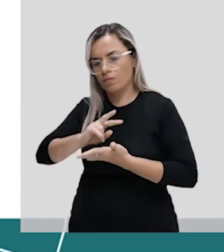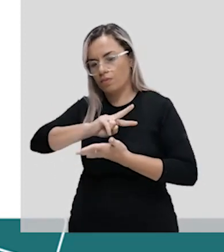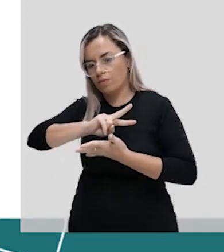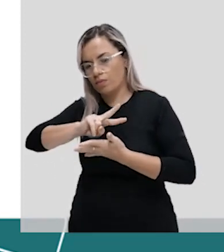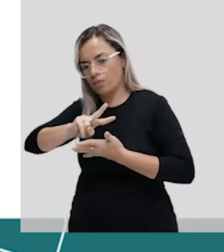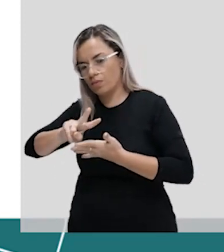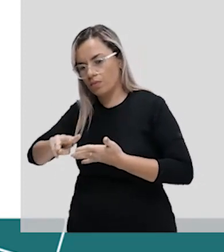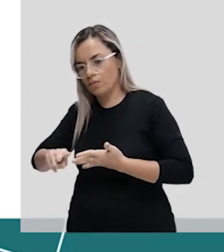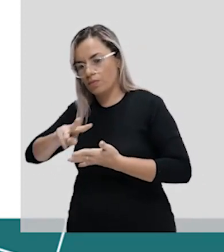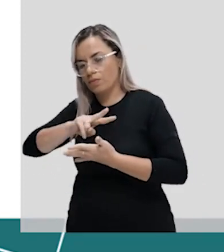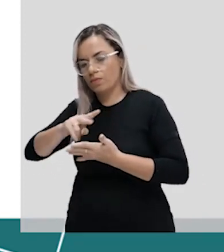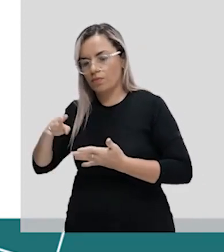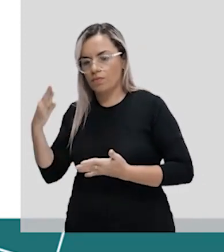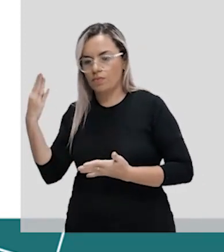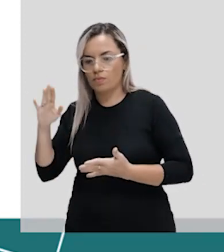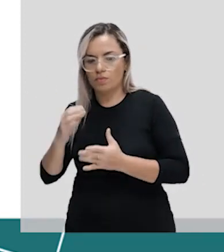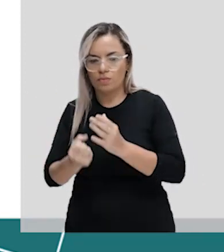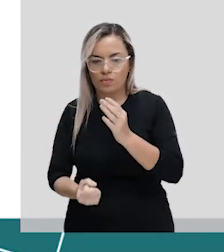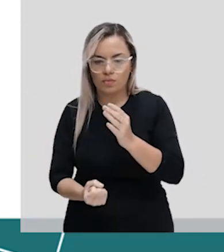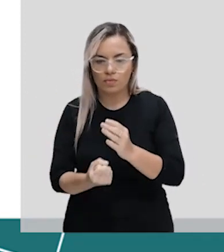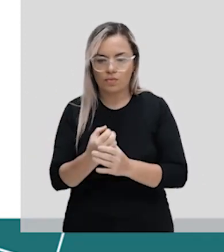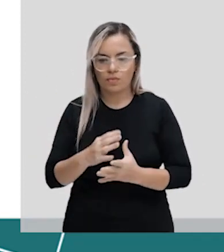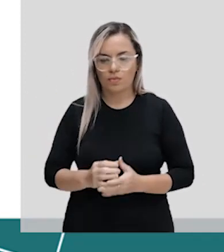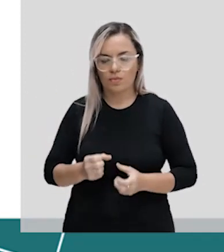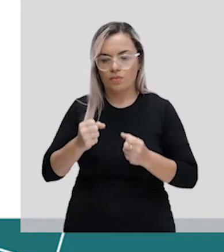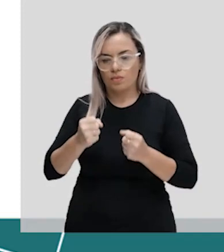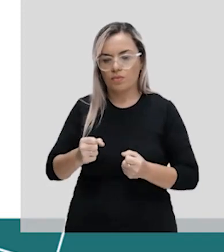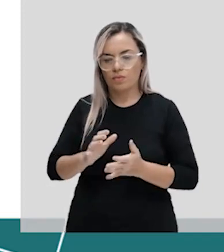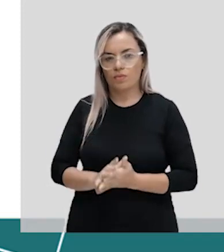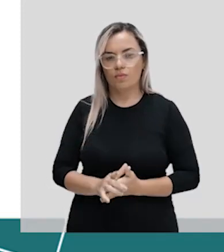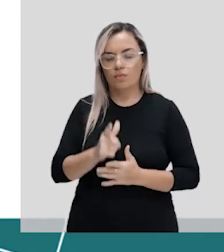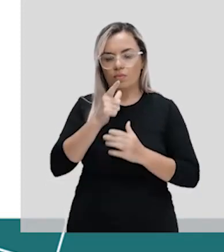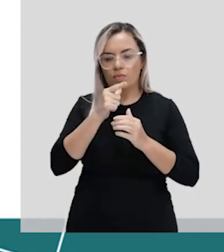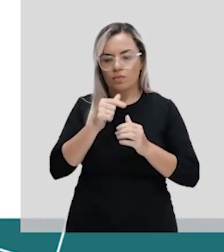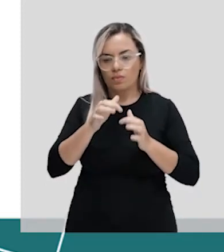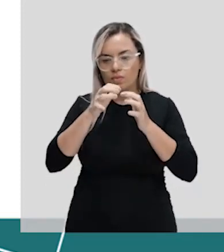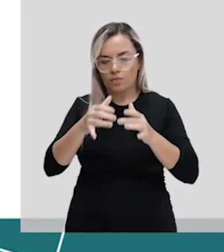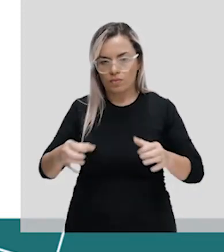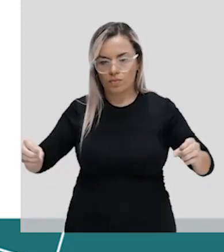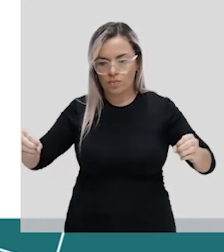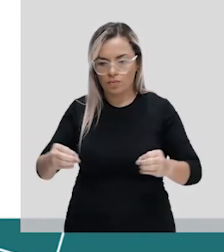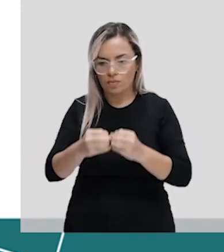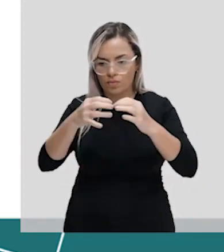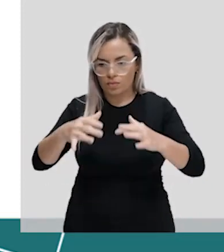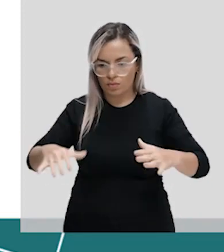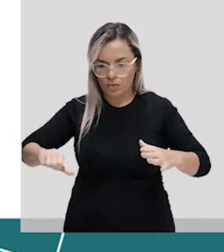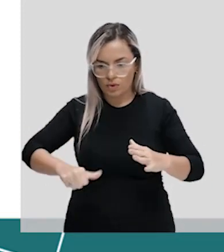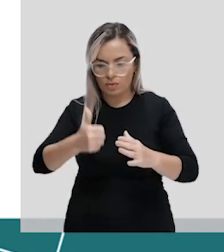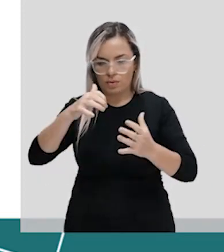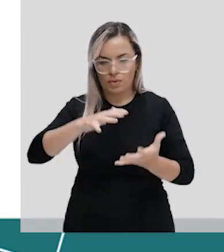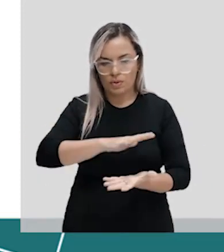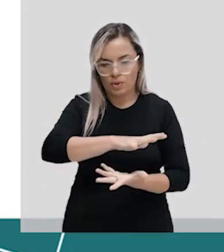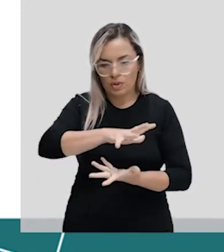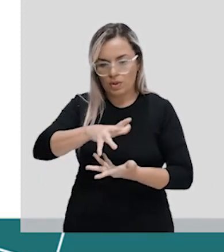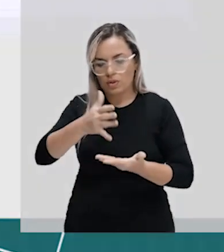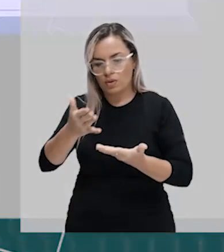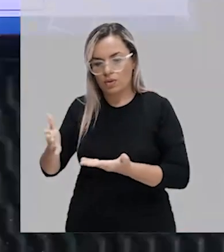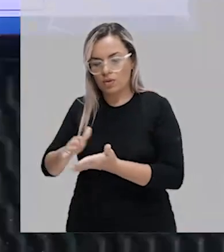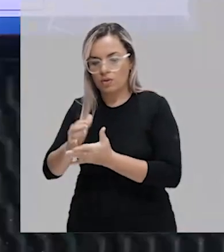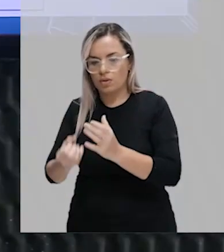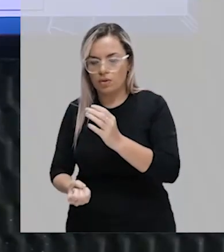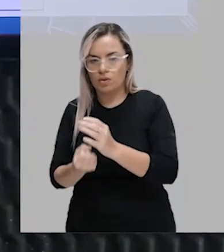biológica, cuja origem possivelmente ocorreu em lagos e oceanos na Terra primitiva. Considerando que